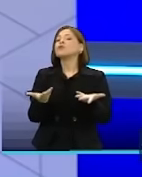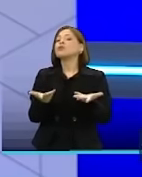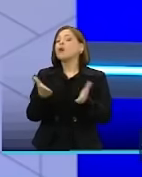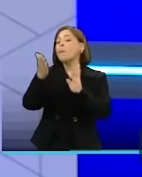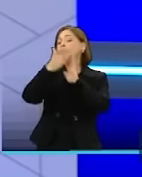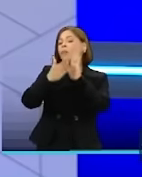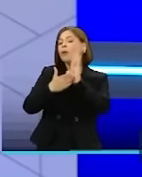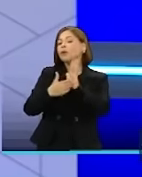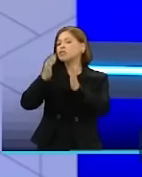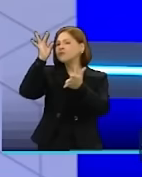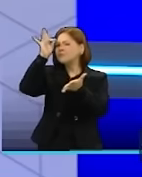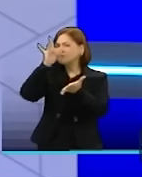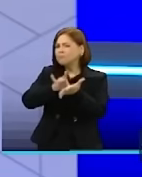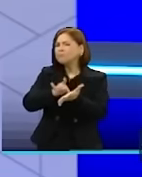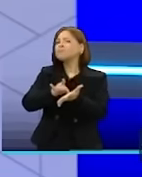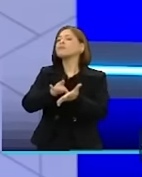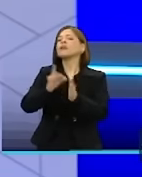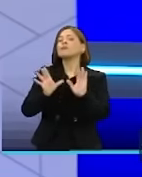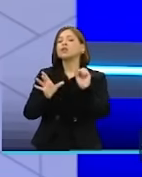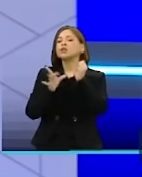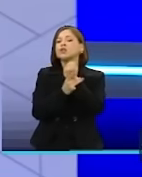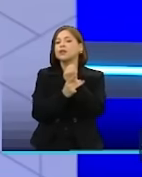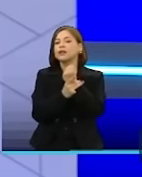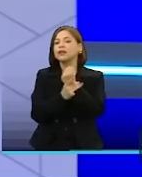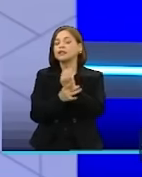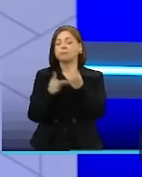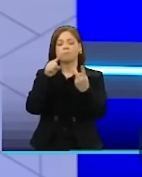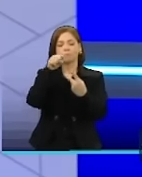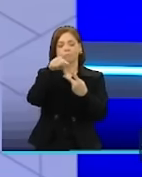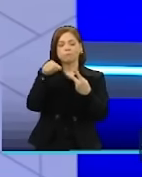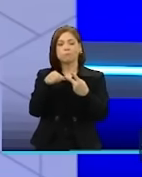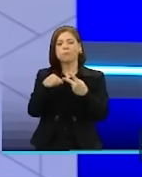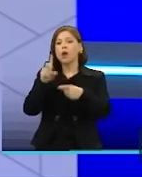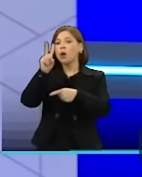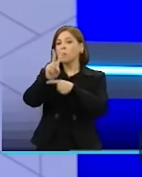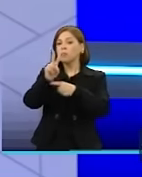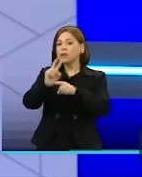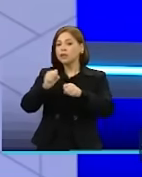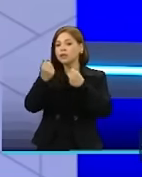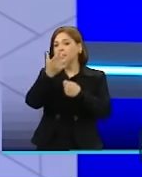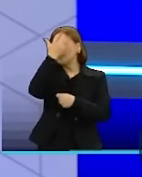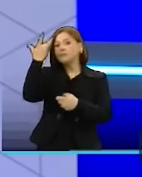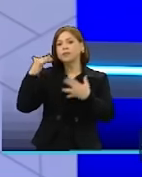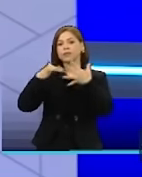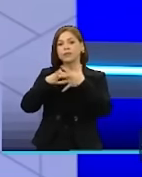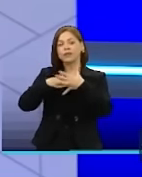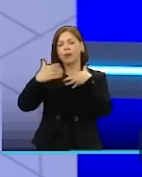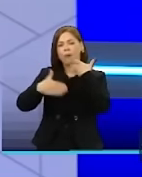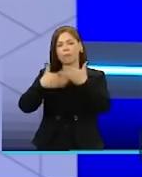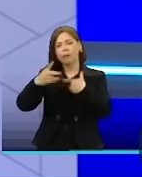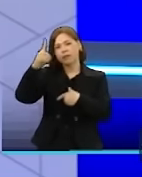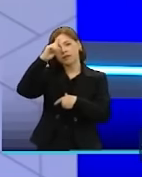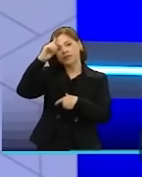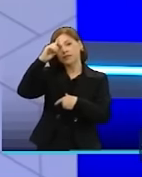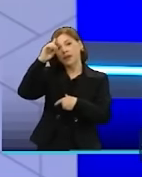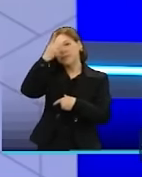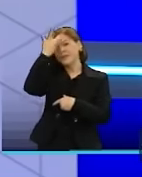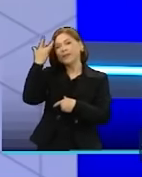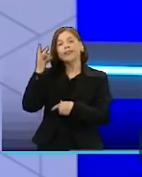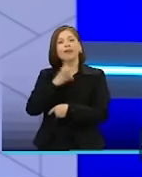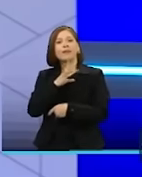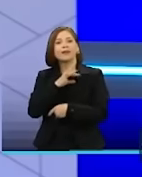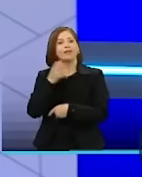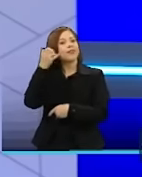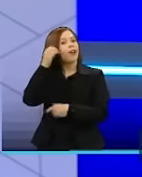suas propostas efetivas para a segurança em dois sentidos. A proteção do cidadão no dia a dia, o cidadão que tem medo de